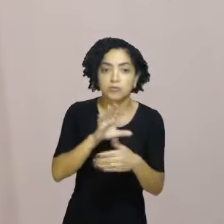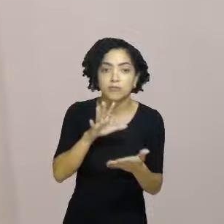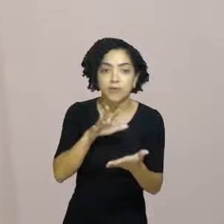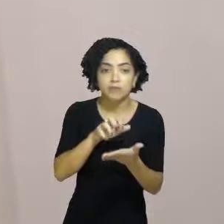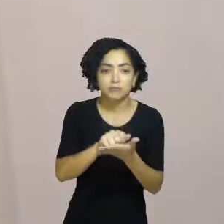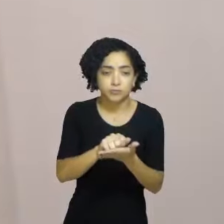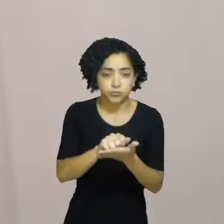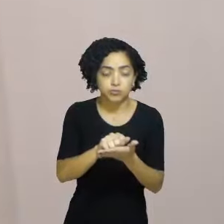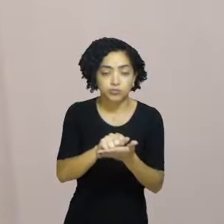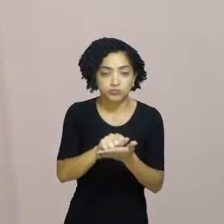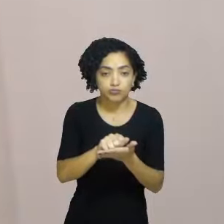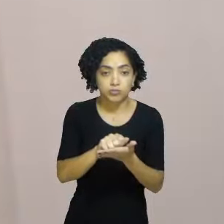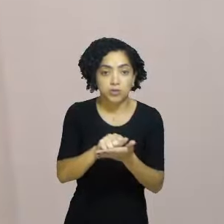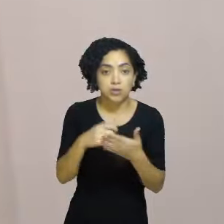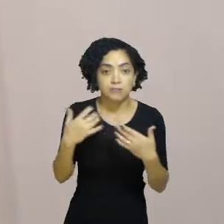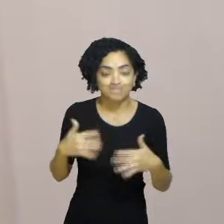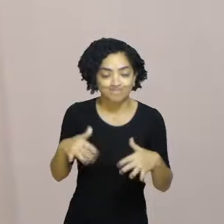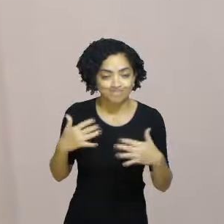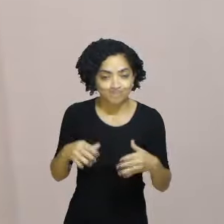da história.